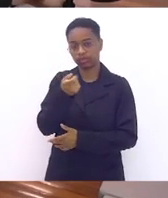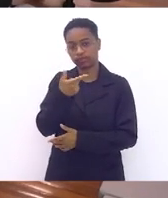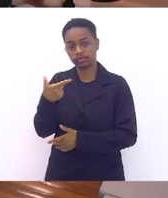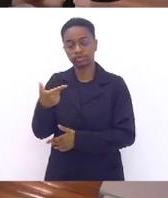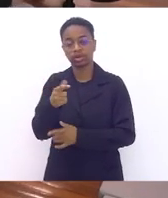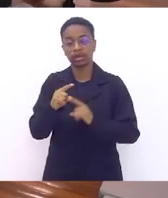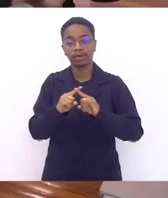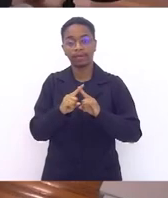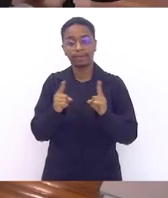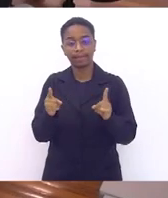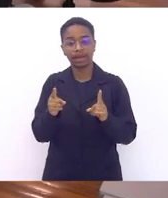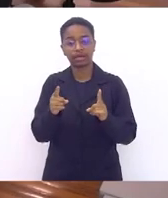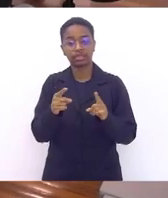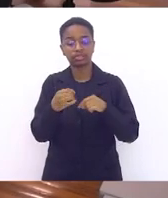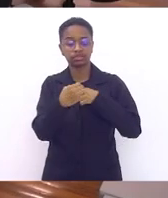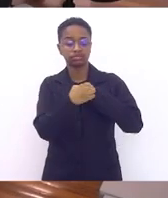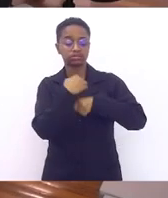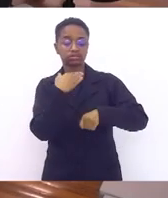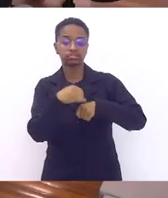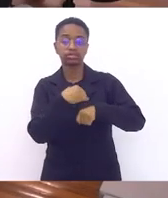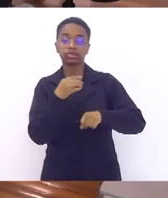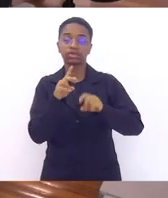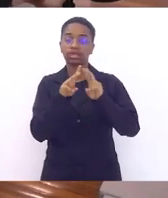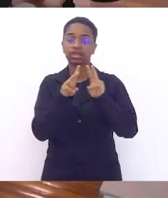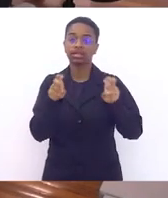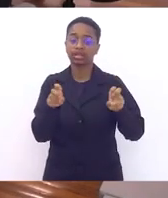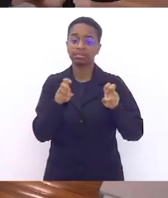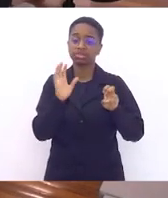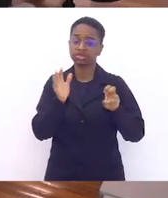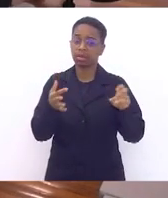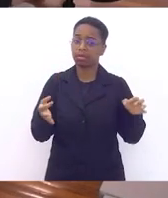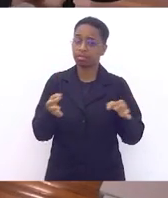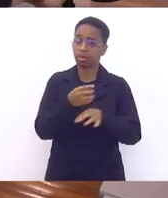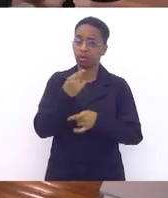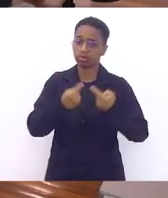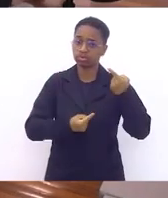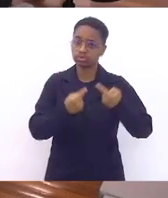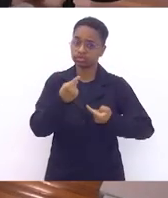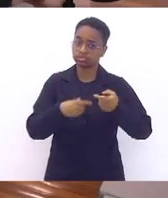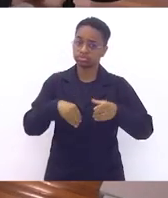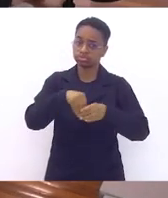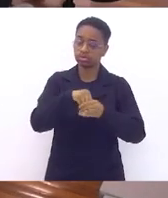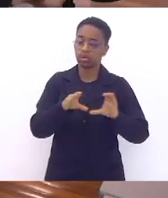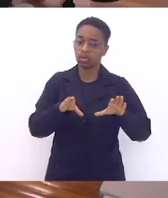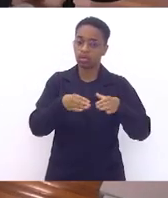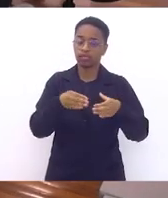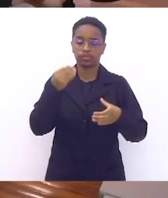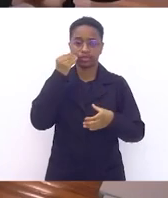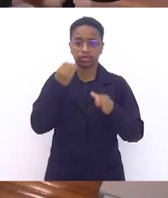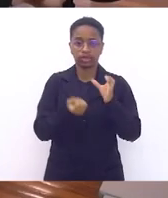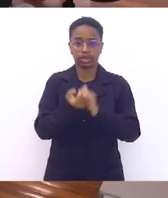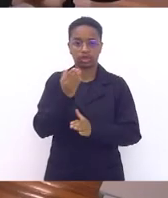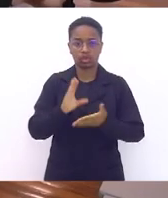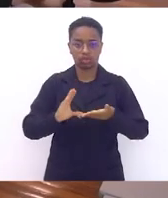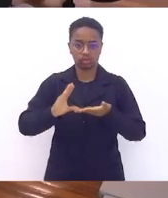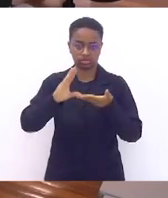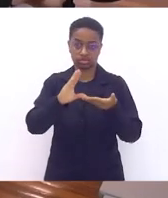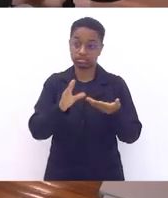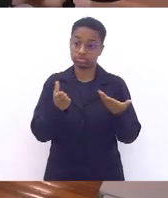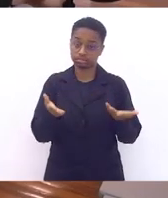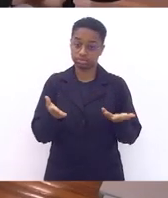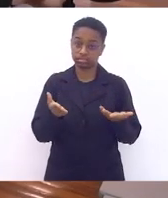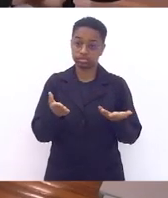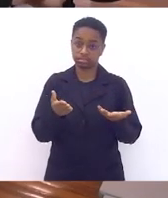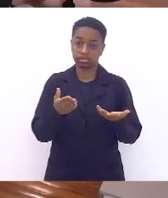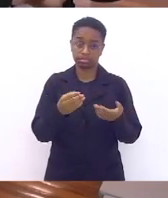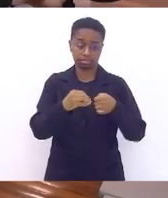2022. E a mim me passou que esse tema tinha sido muito bem trabalhado internamente para a realização do Conselho. A mim me